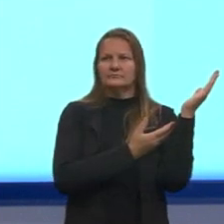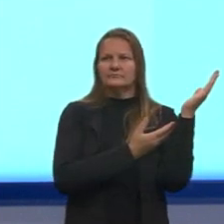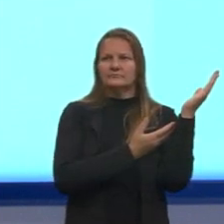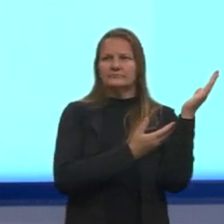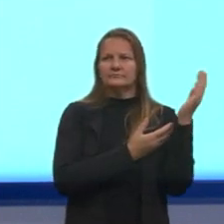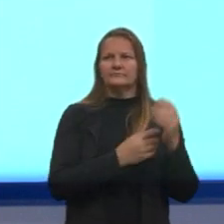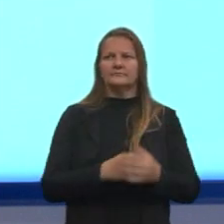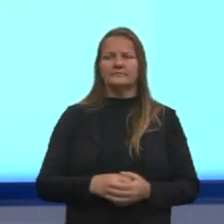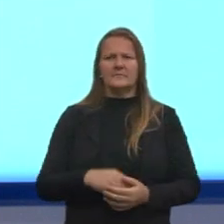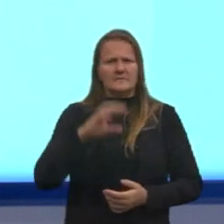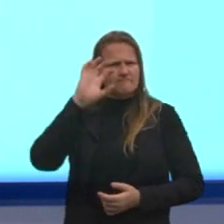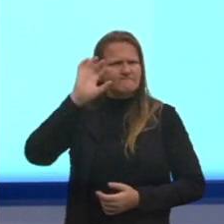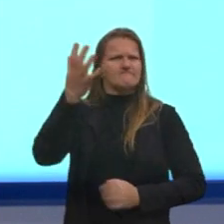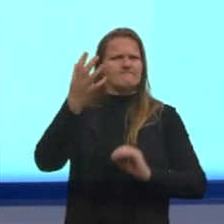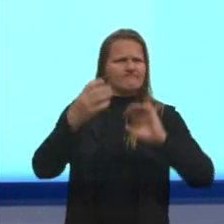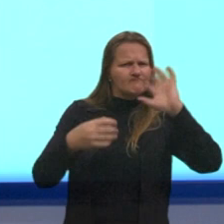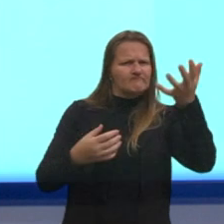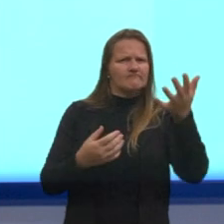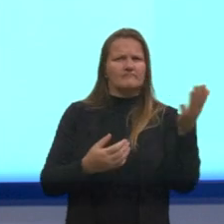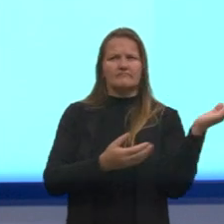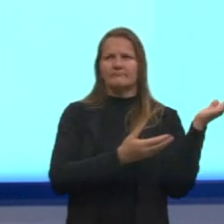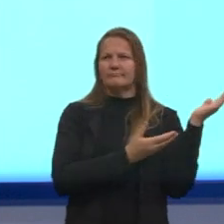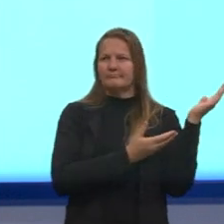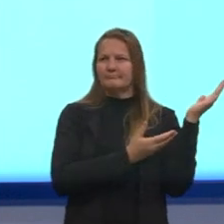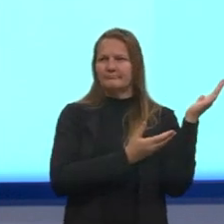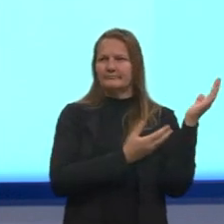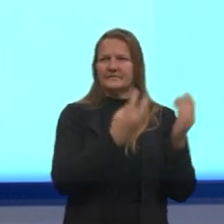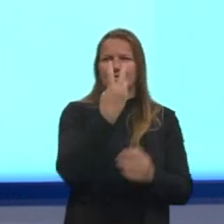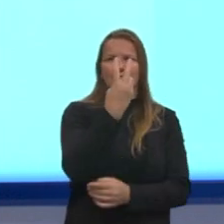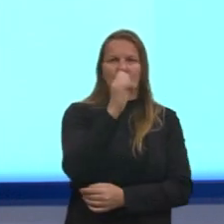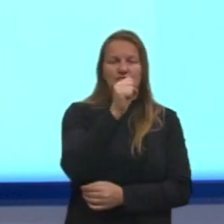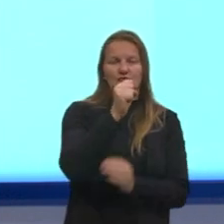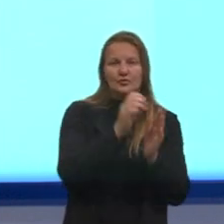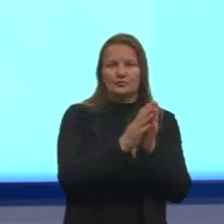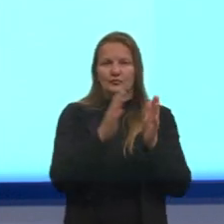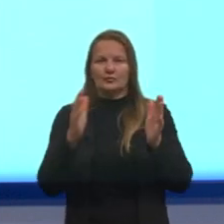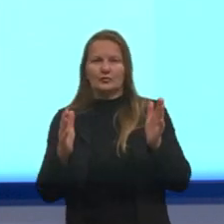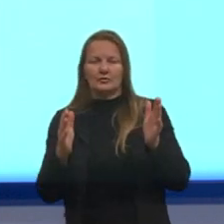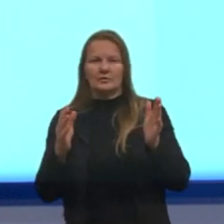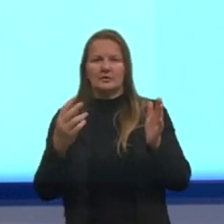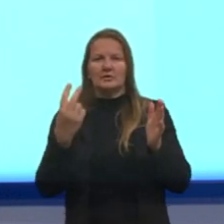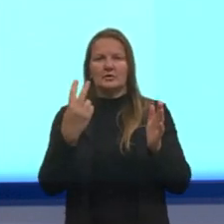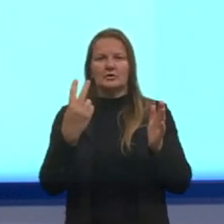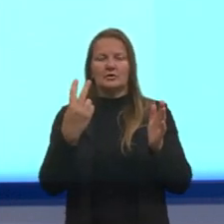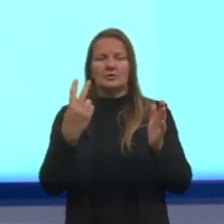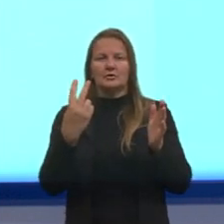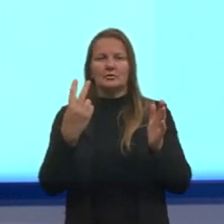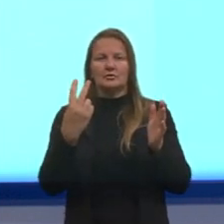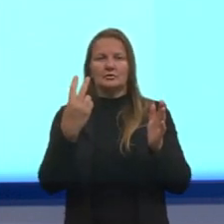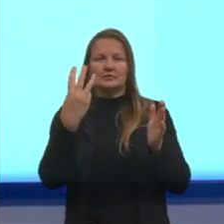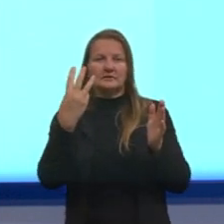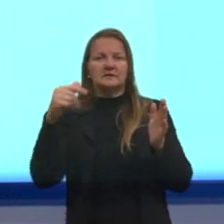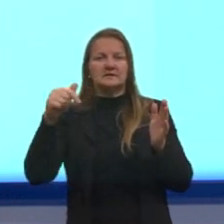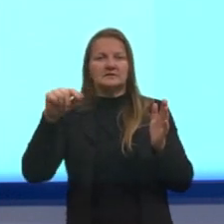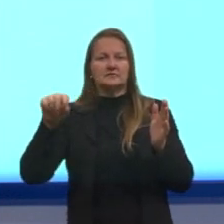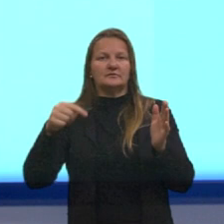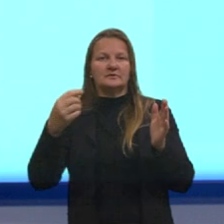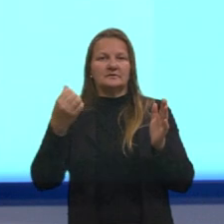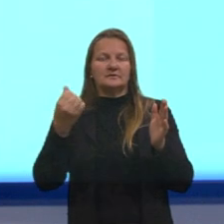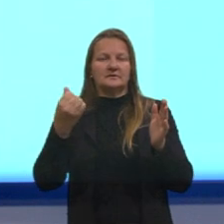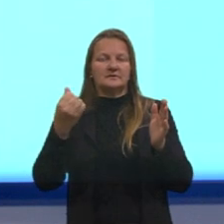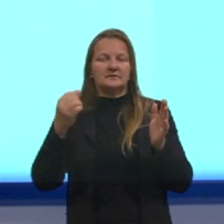2021 determinação 28 em 2019 37,6%